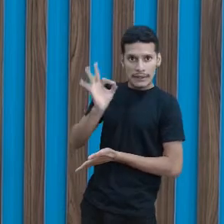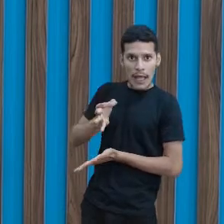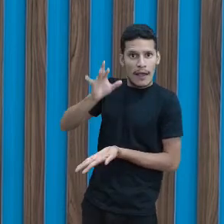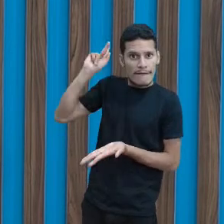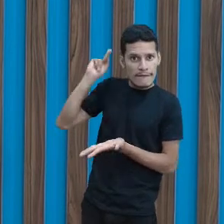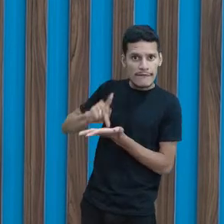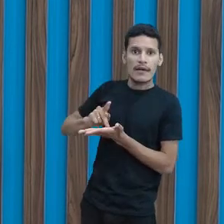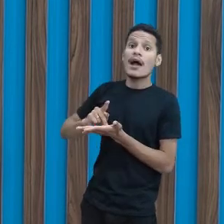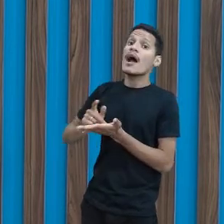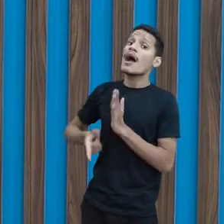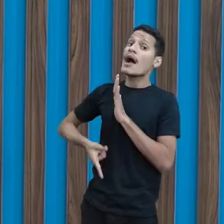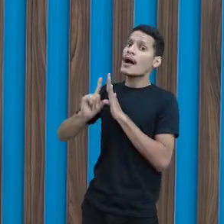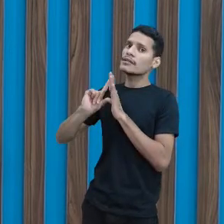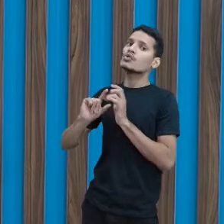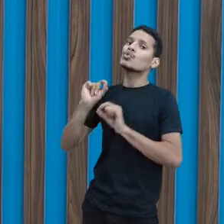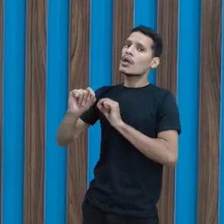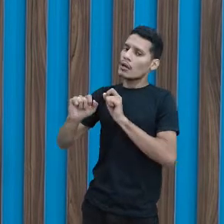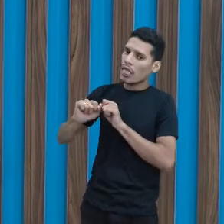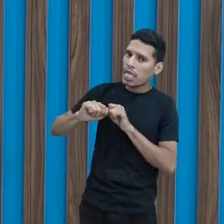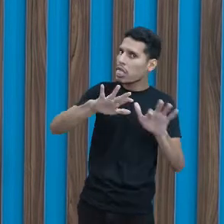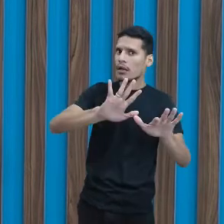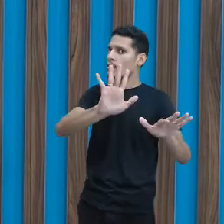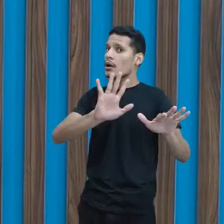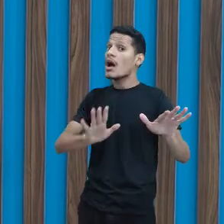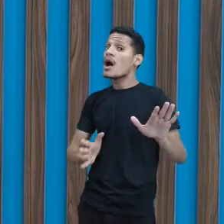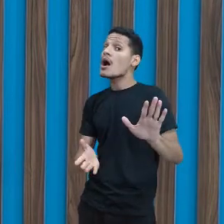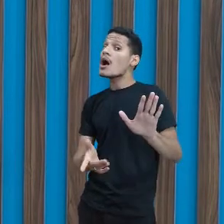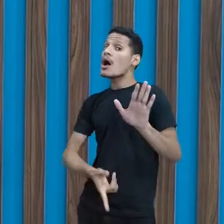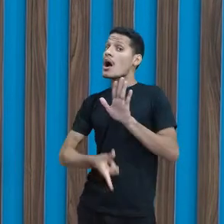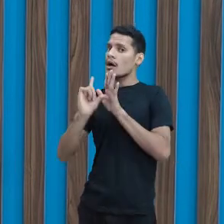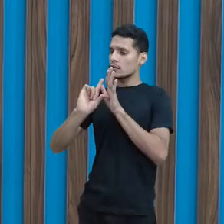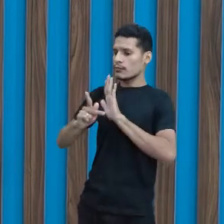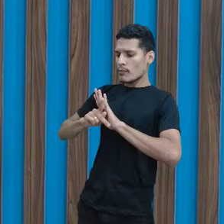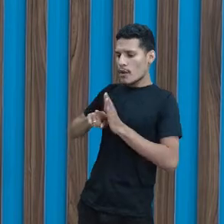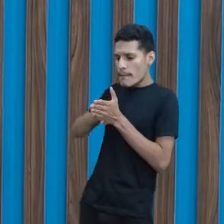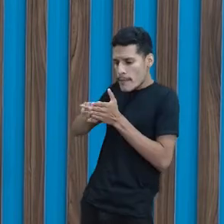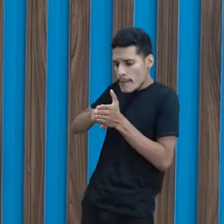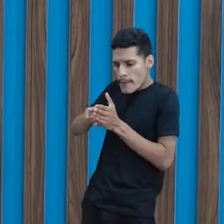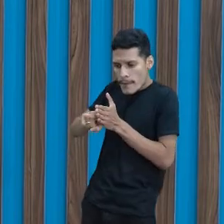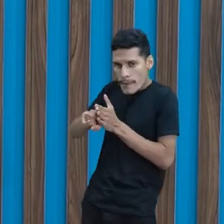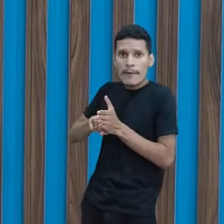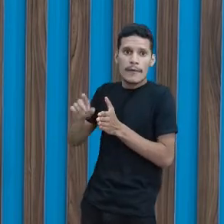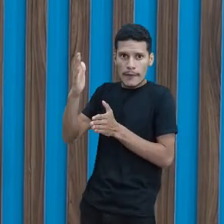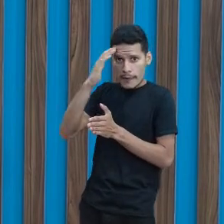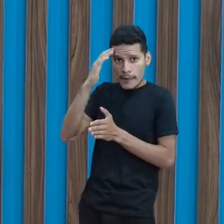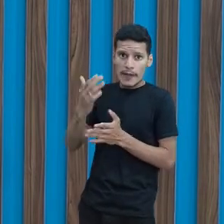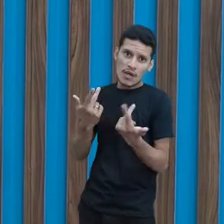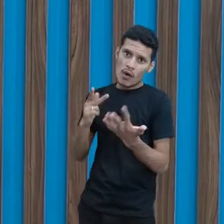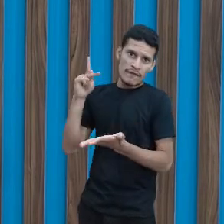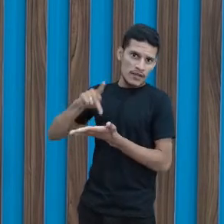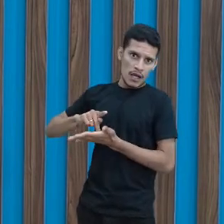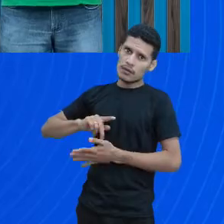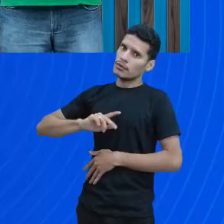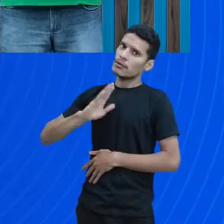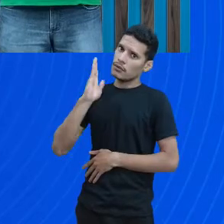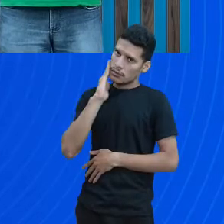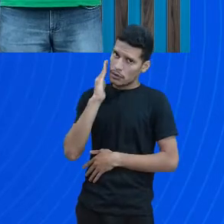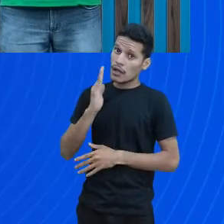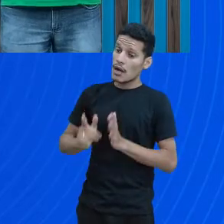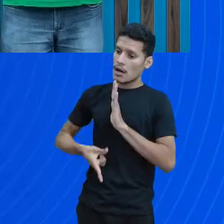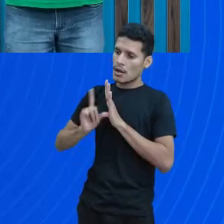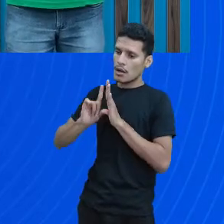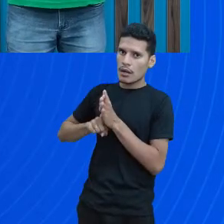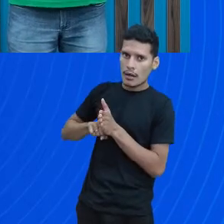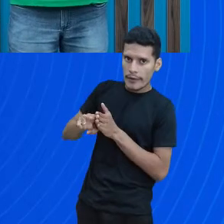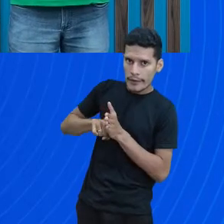sair compartilhando, antes de sair divulgando, ou até mesmo antes de acreditar como se aquilo ali fosse verdade. É isso aí, ó,